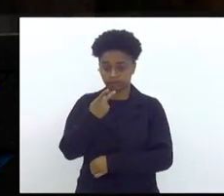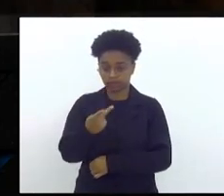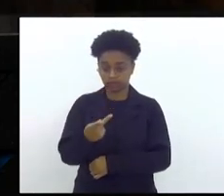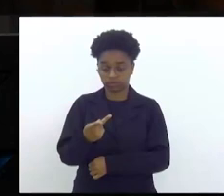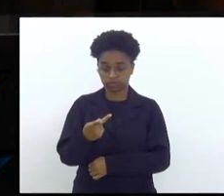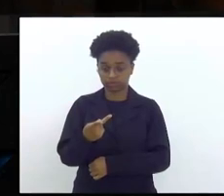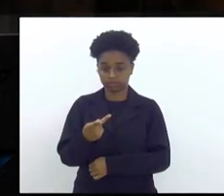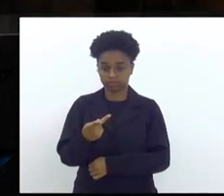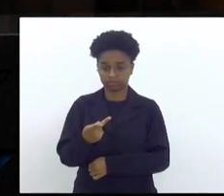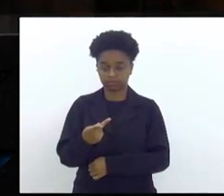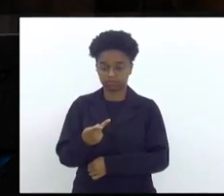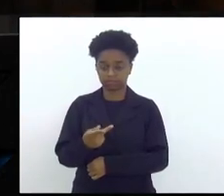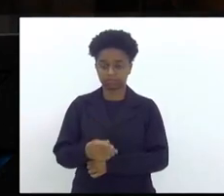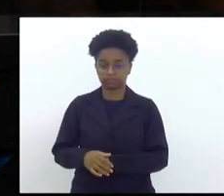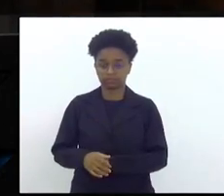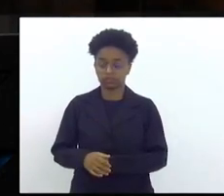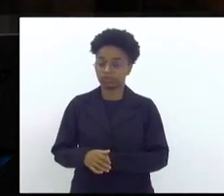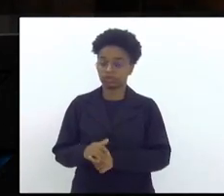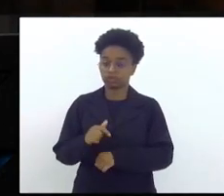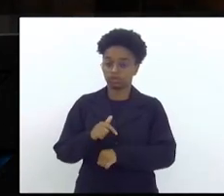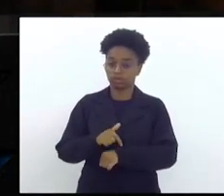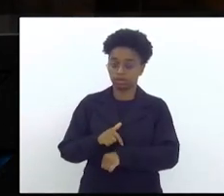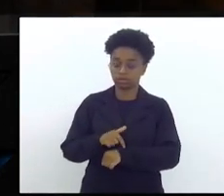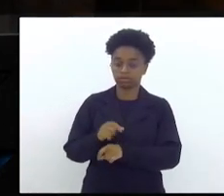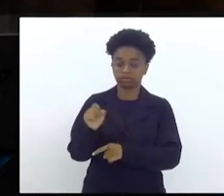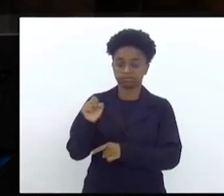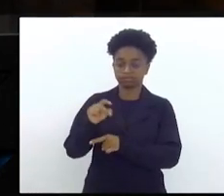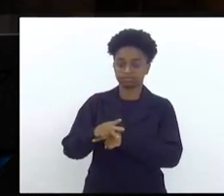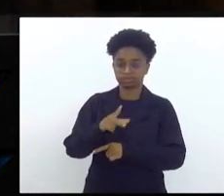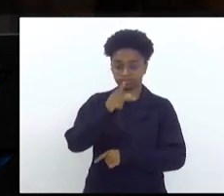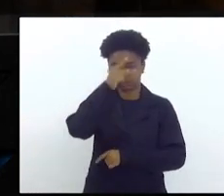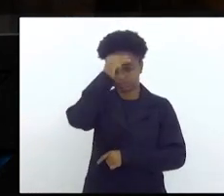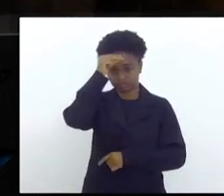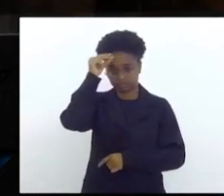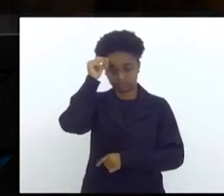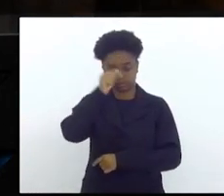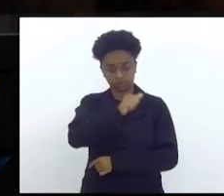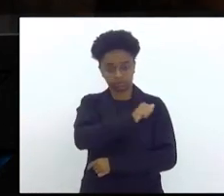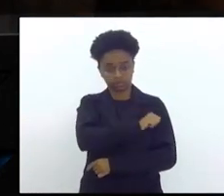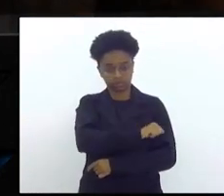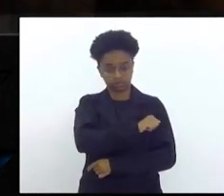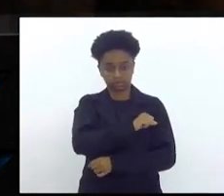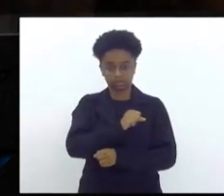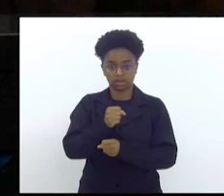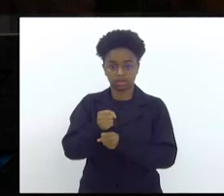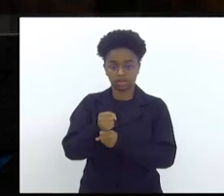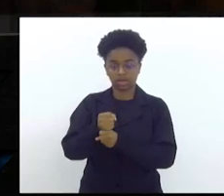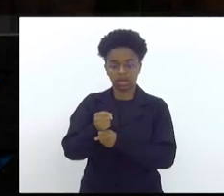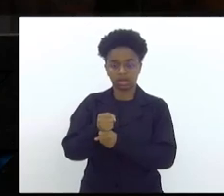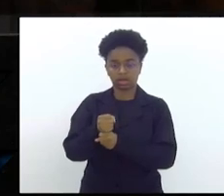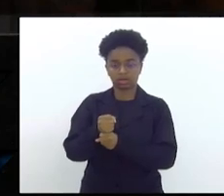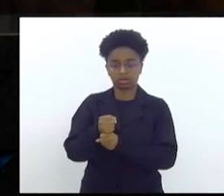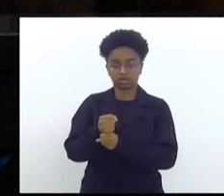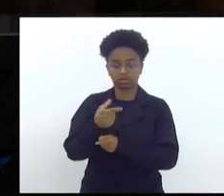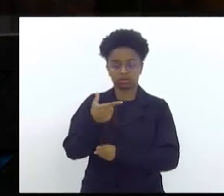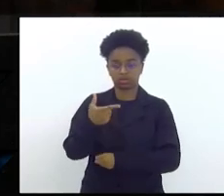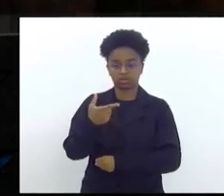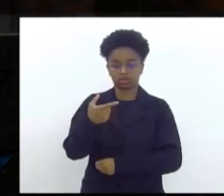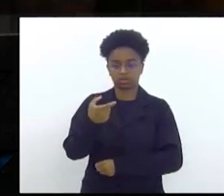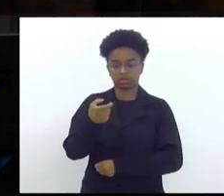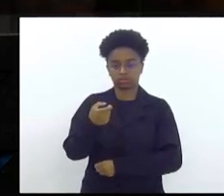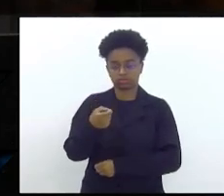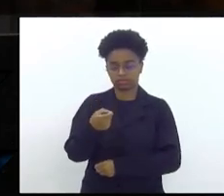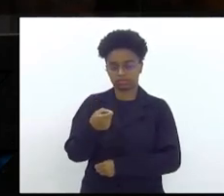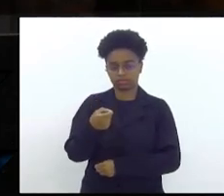quando assumiu a prefeitura da cidade do Rio de Janeiro no ano de